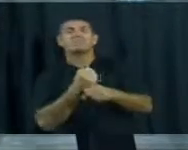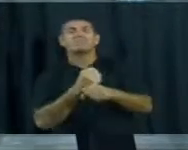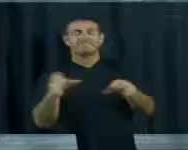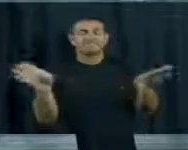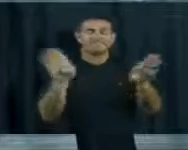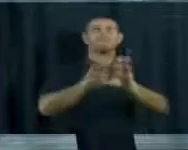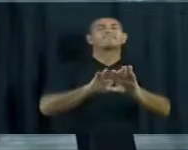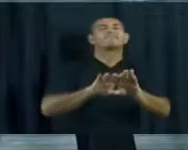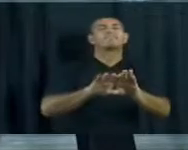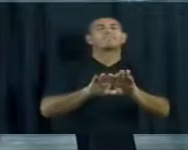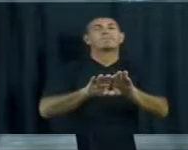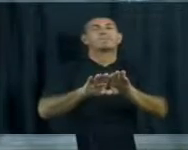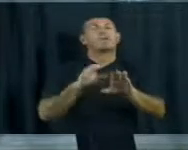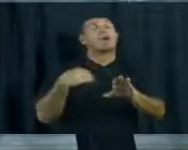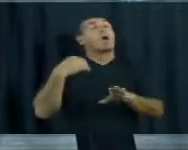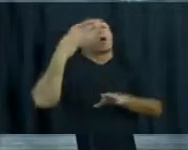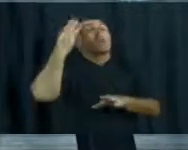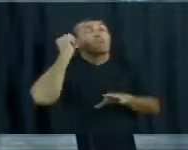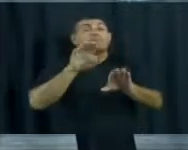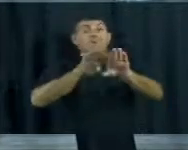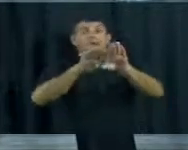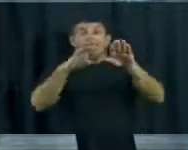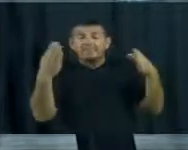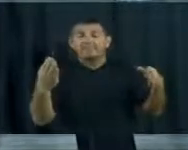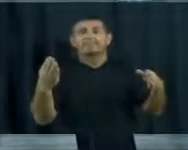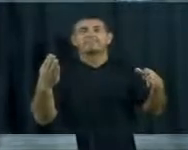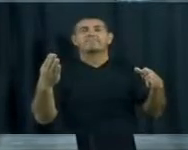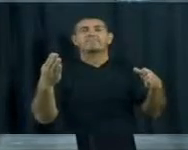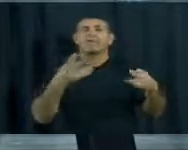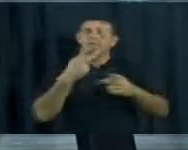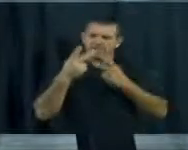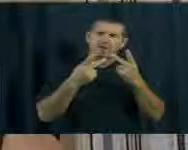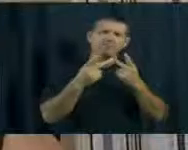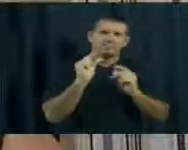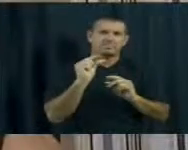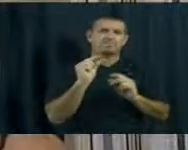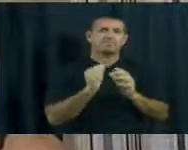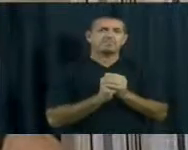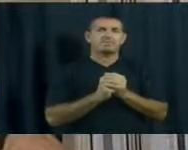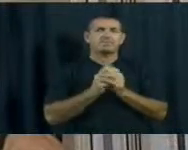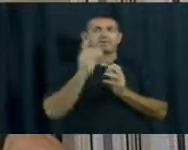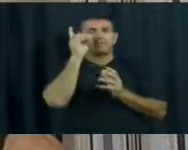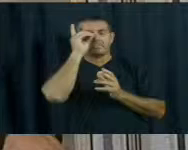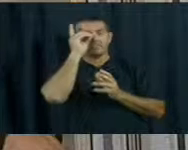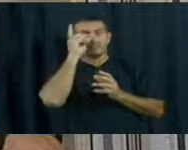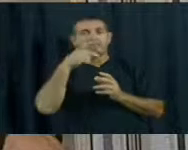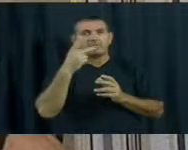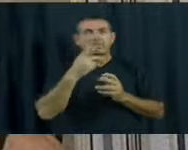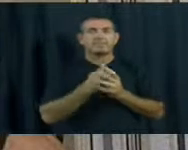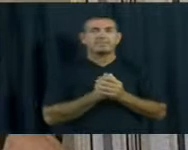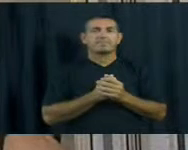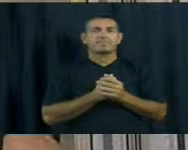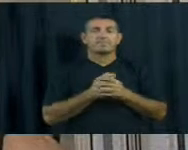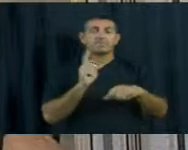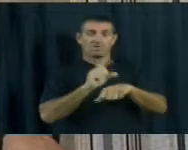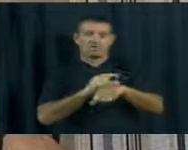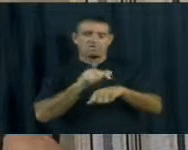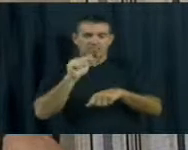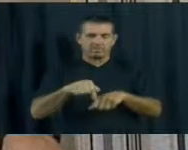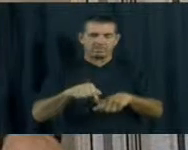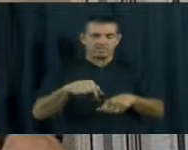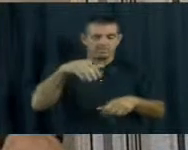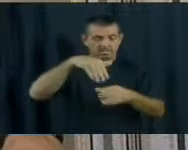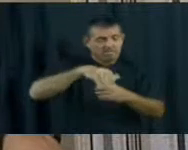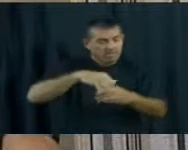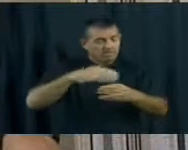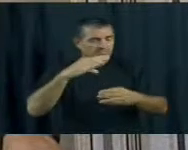eu fiquei sabendo que esses SENAPs vão reabrir. Eu queria que o senhor falasse um pouquinho com a gente, pra gente. Nós tivemos uma fase no nosso município